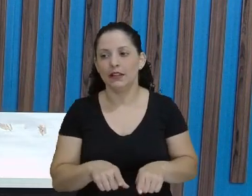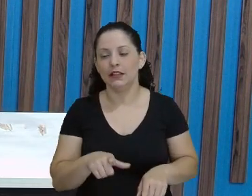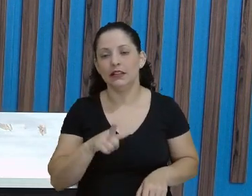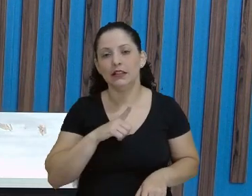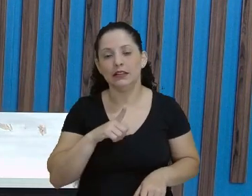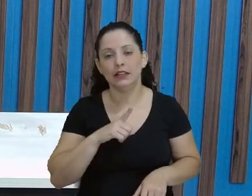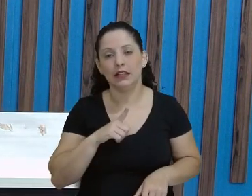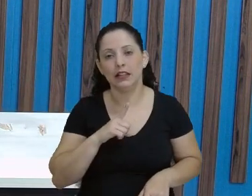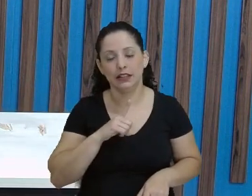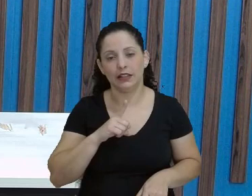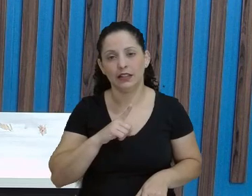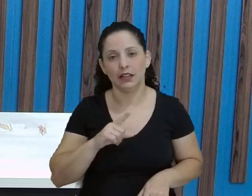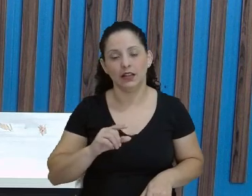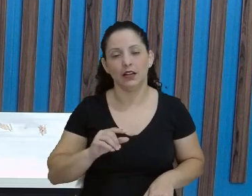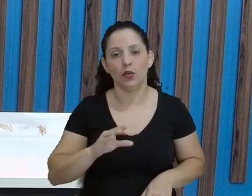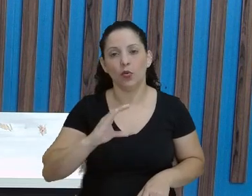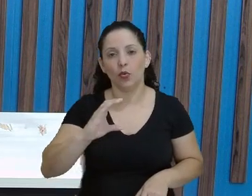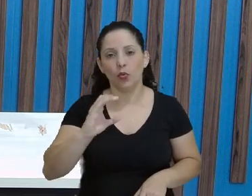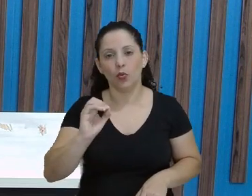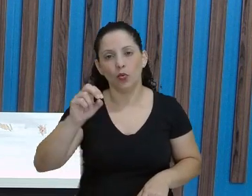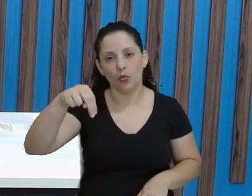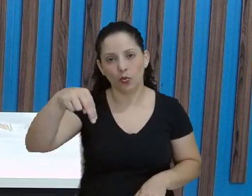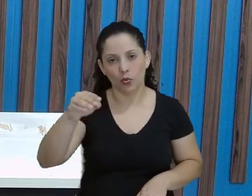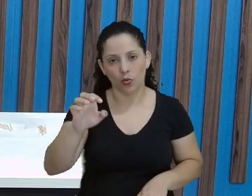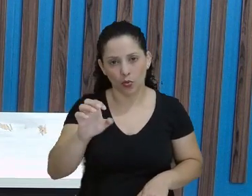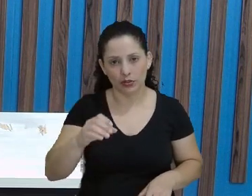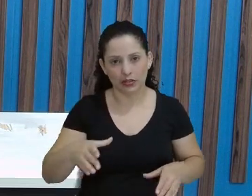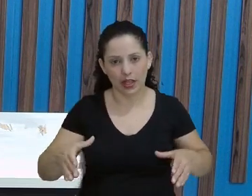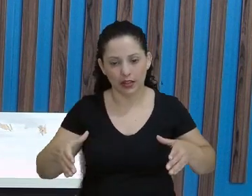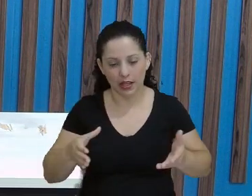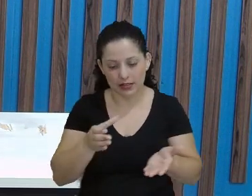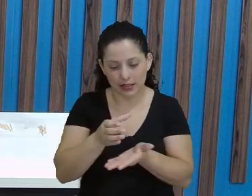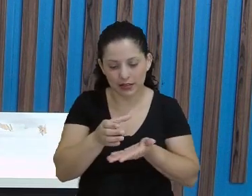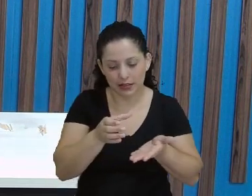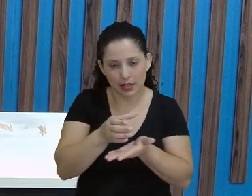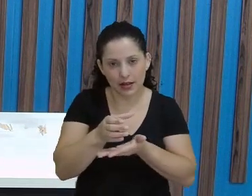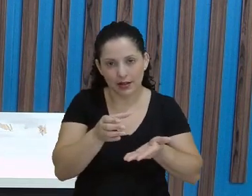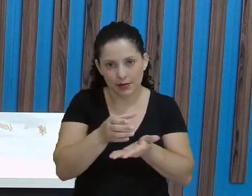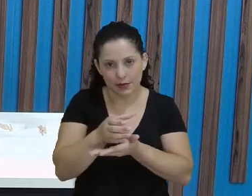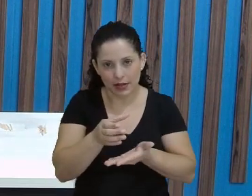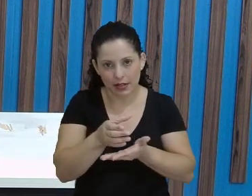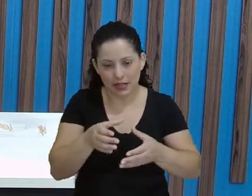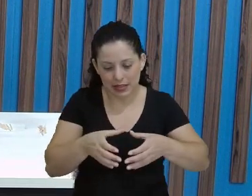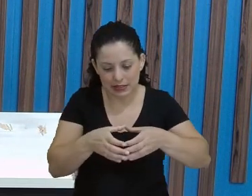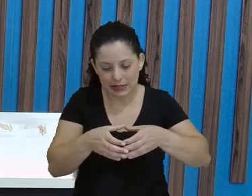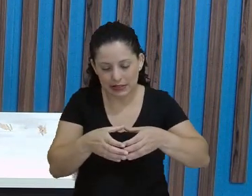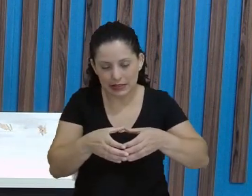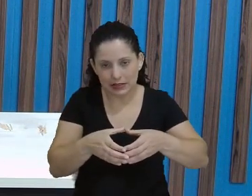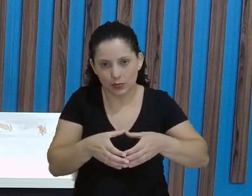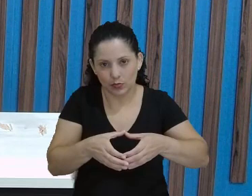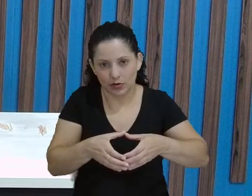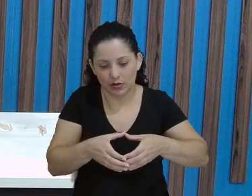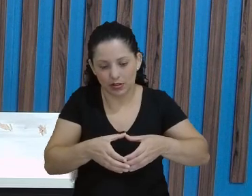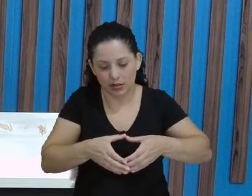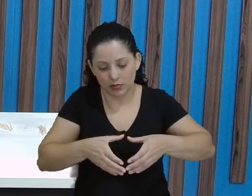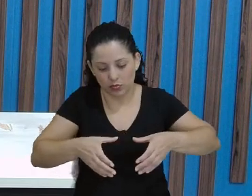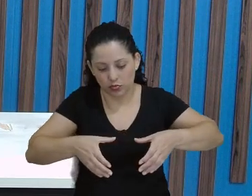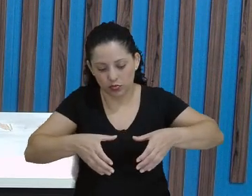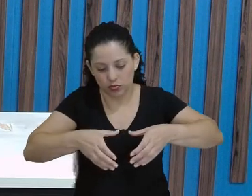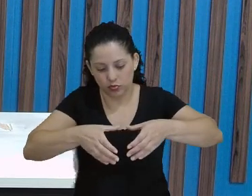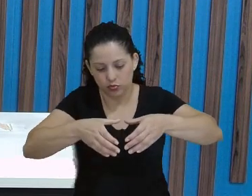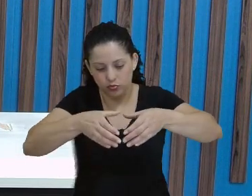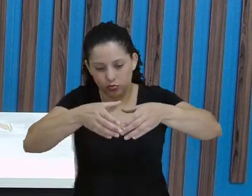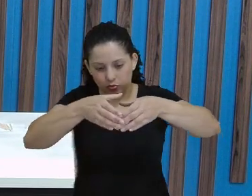tem uma base circular. Então, observe que ele tem aqui, esse corpo aqui arredondado. Tem